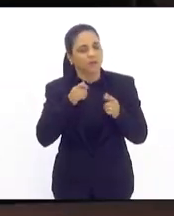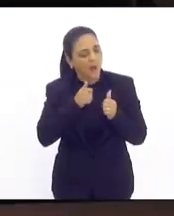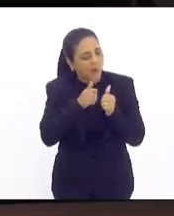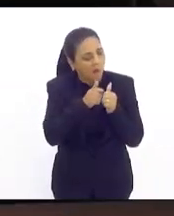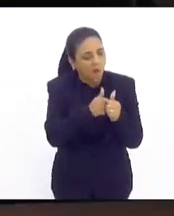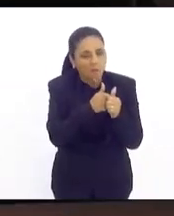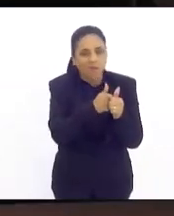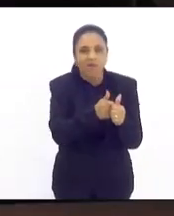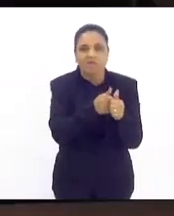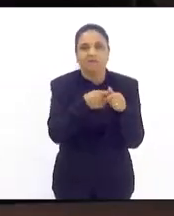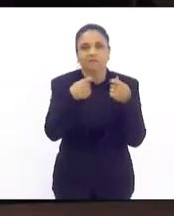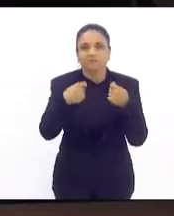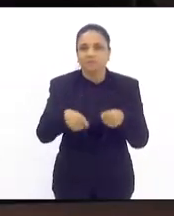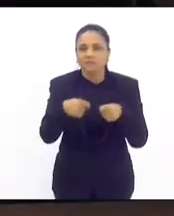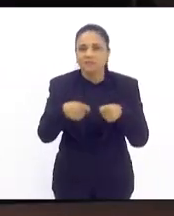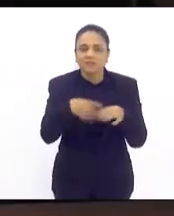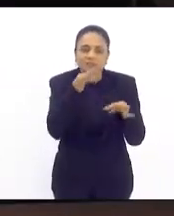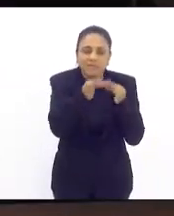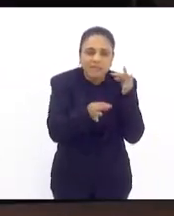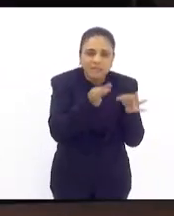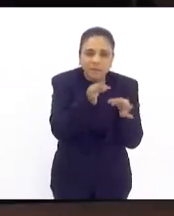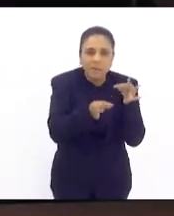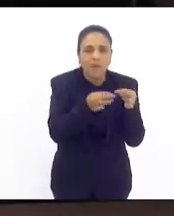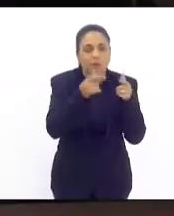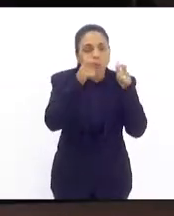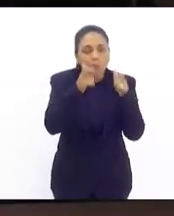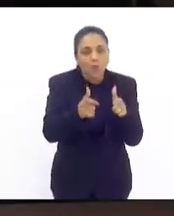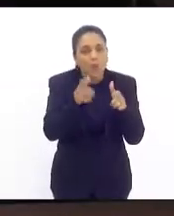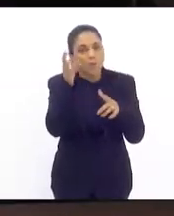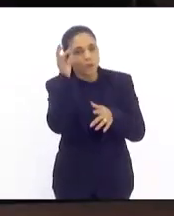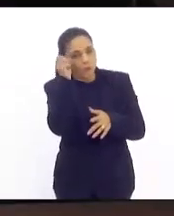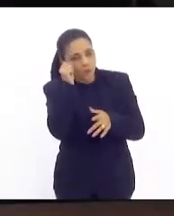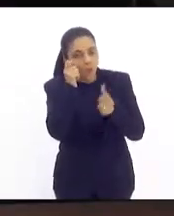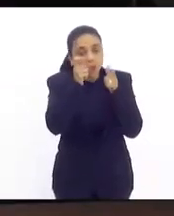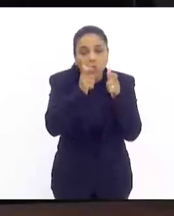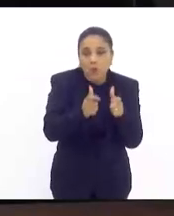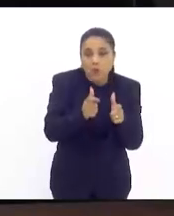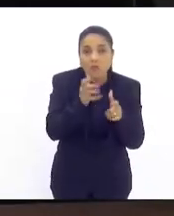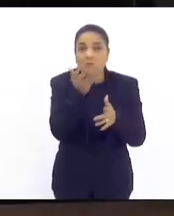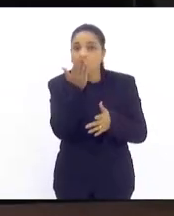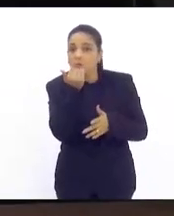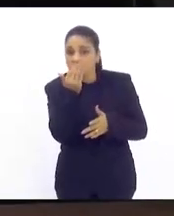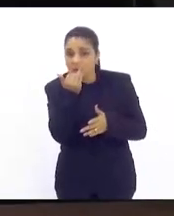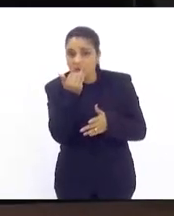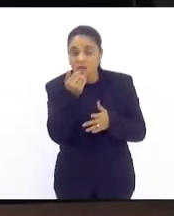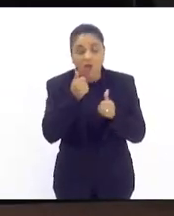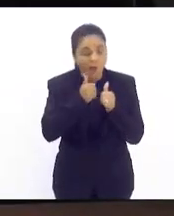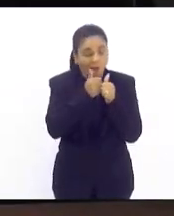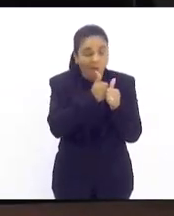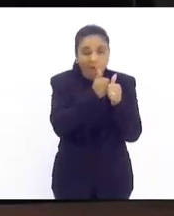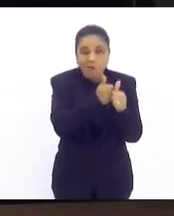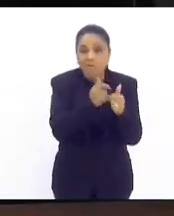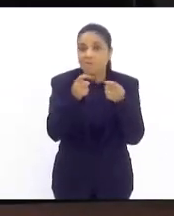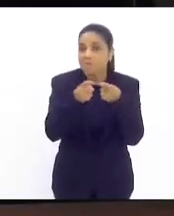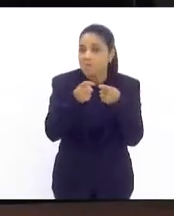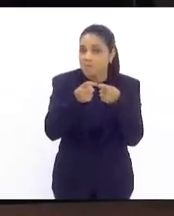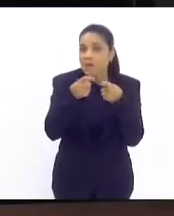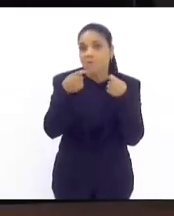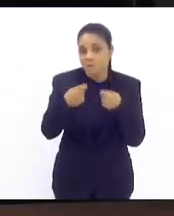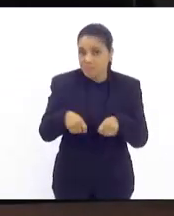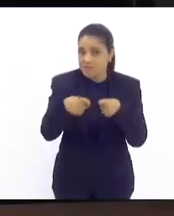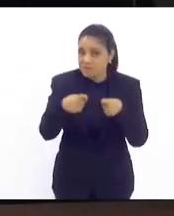precisam que é um lugar para dormir um lugar para comer um acompanhamento o médico porque ela vai precisar fazer